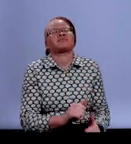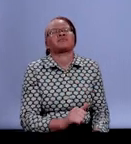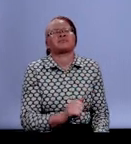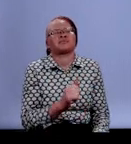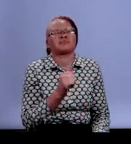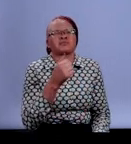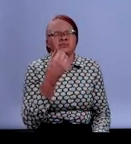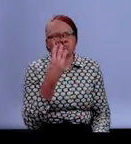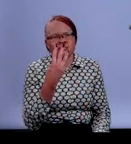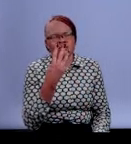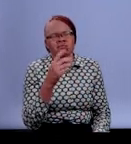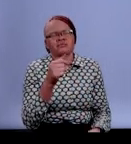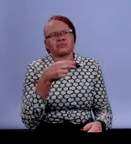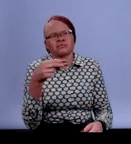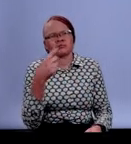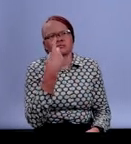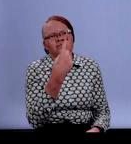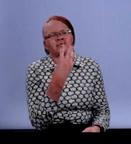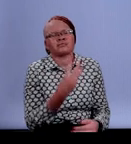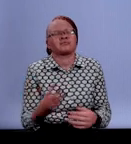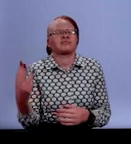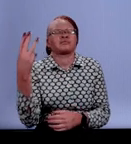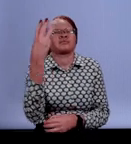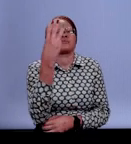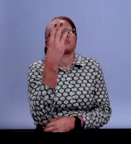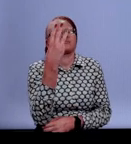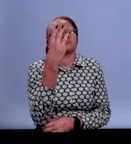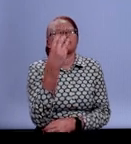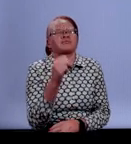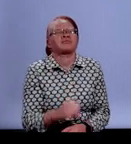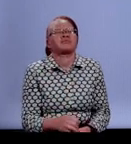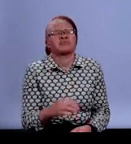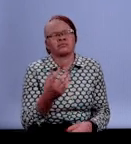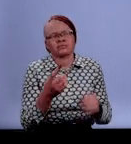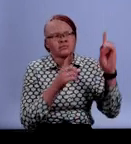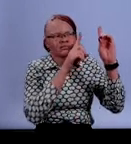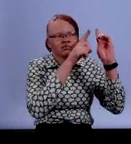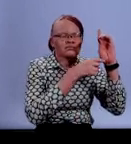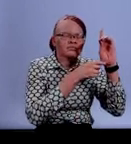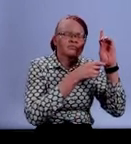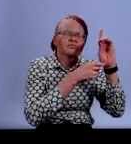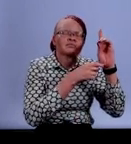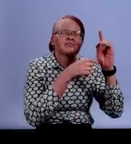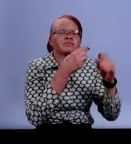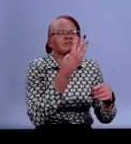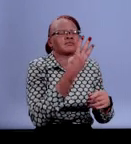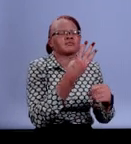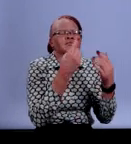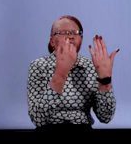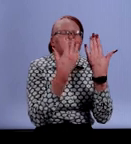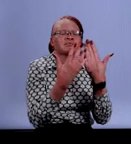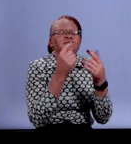uma duas três vezes Então temos um elevado a 3 ali né de